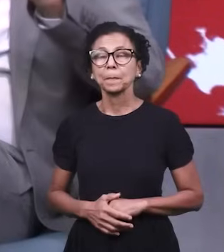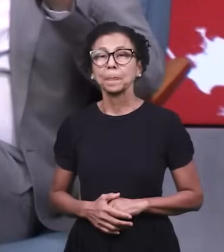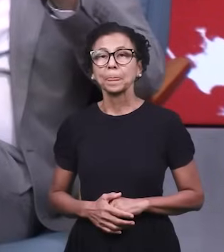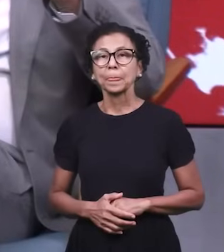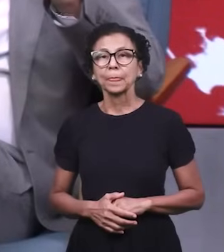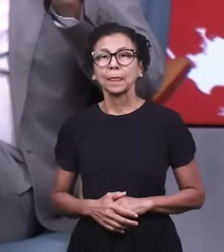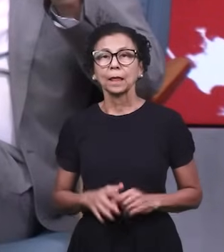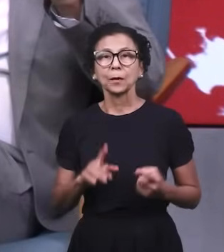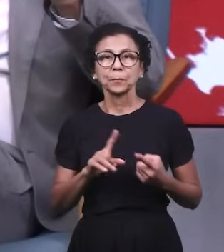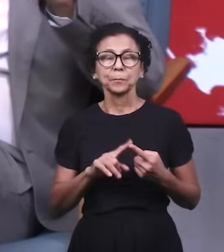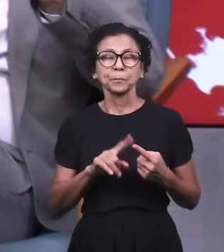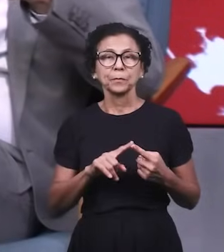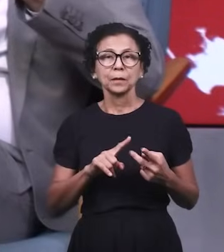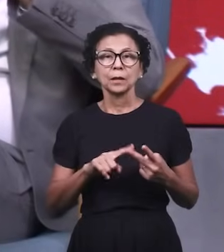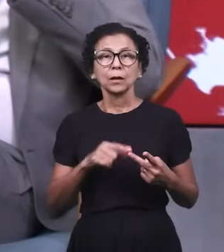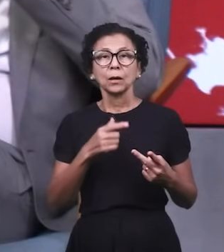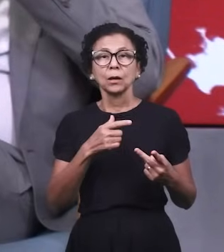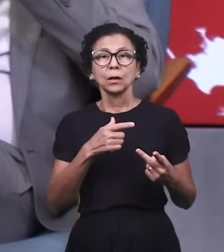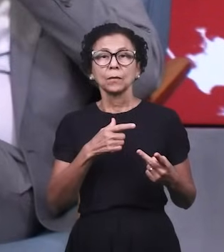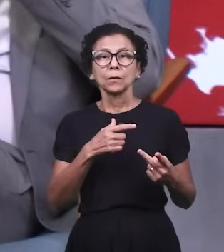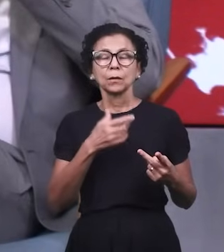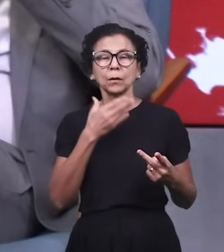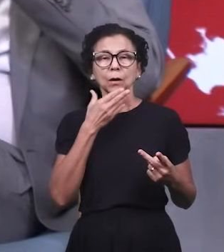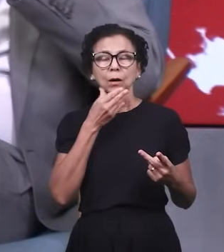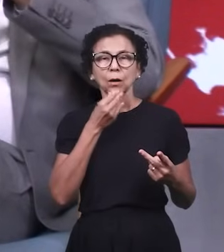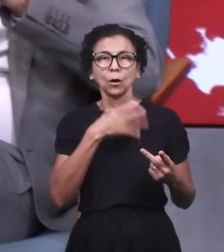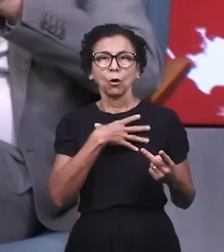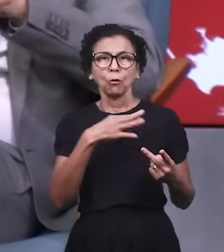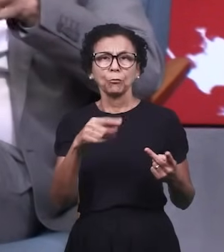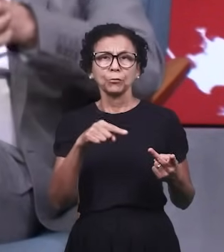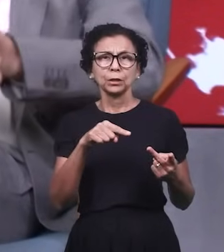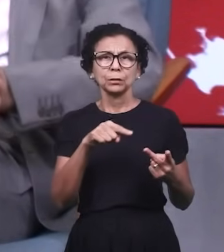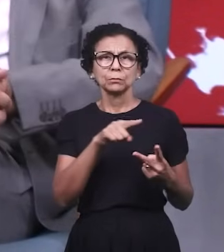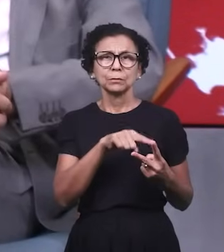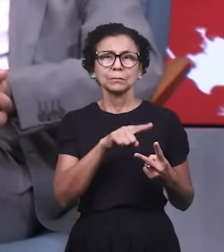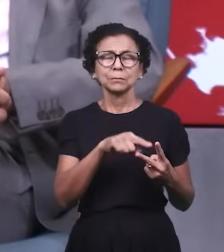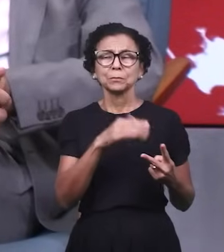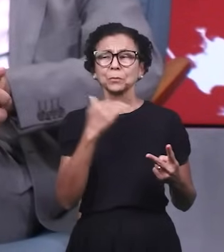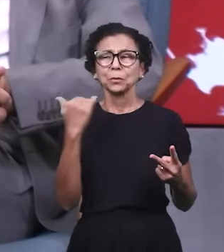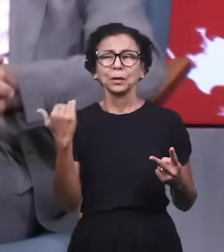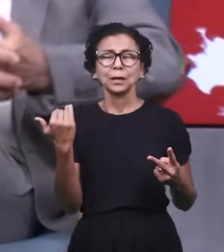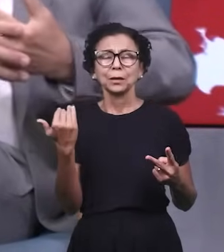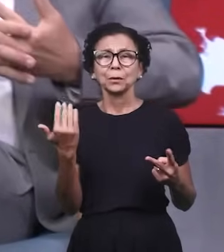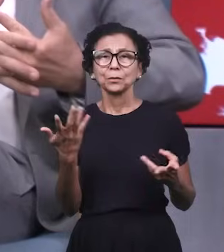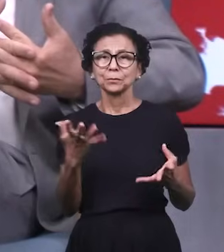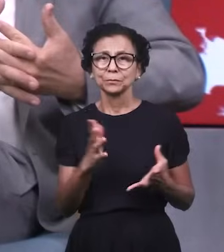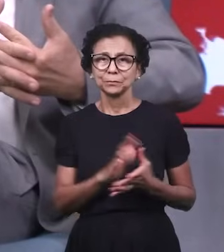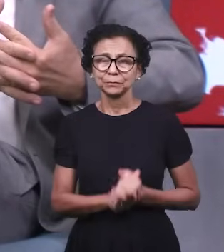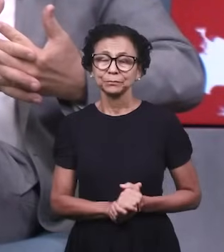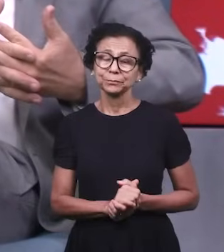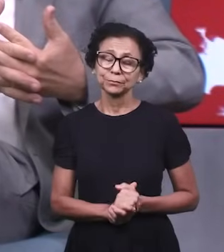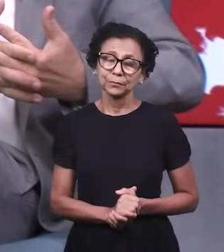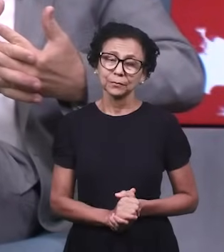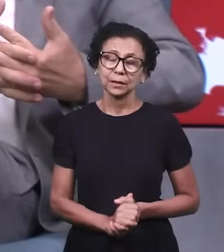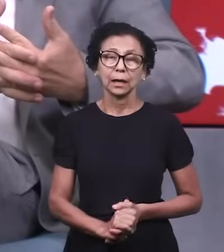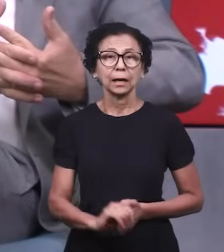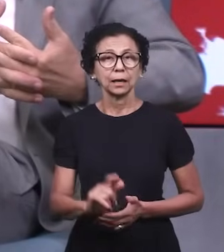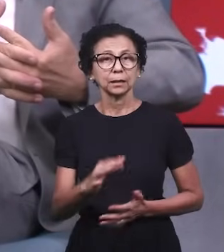Quando acontece aquele encontro, haviam 2 multidões. Uma ia com